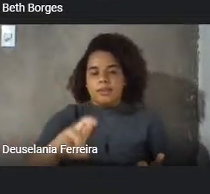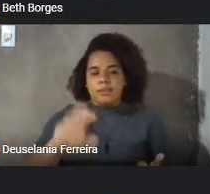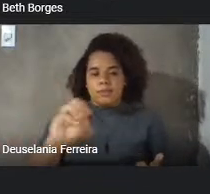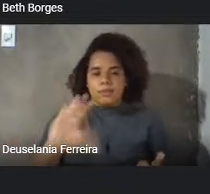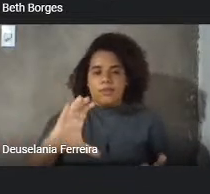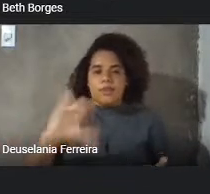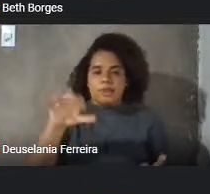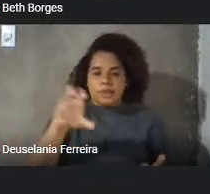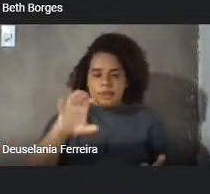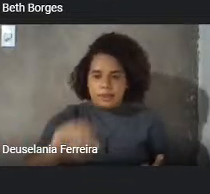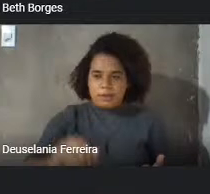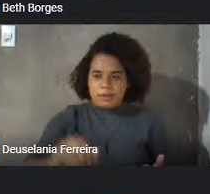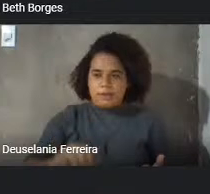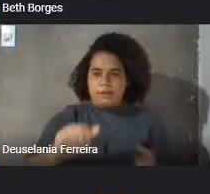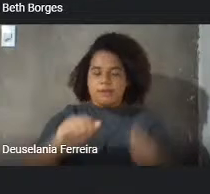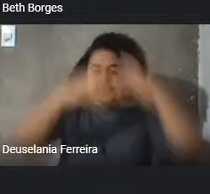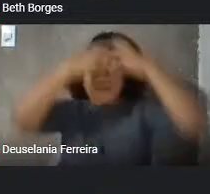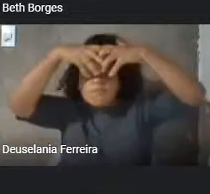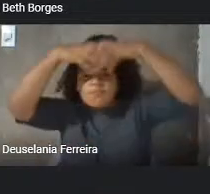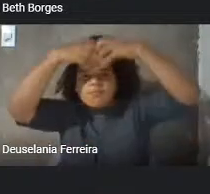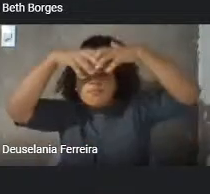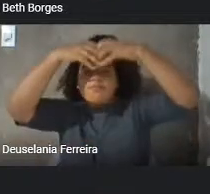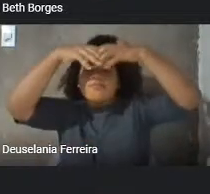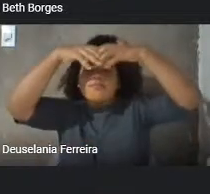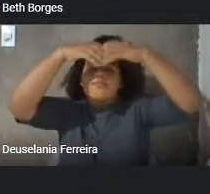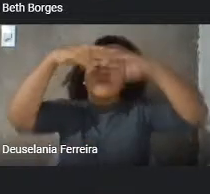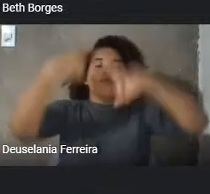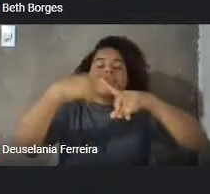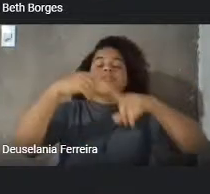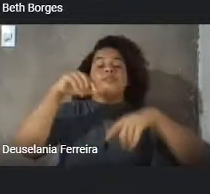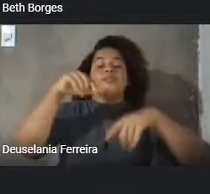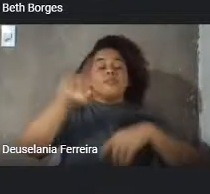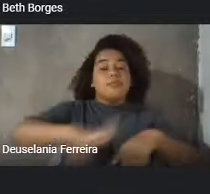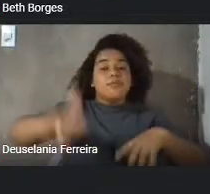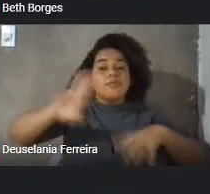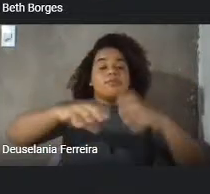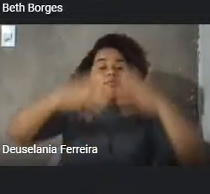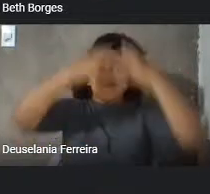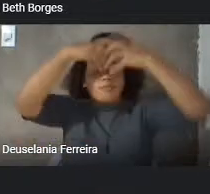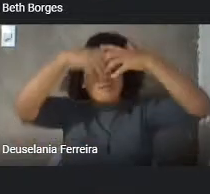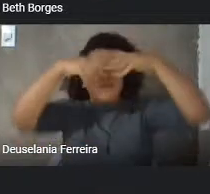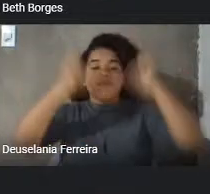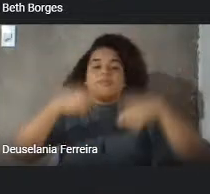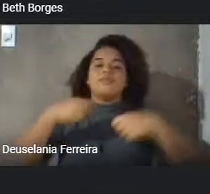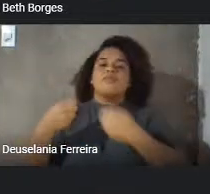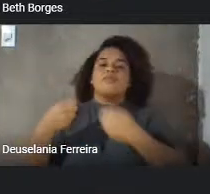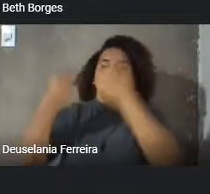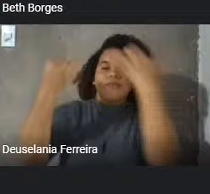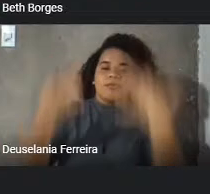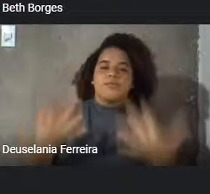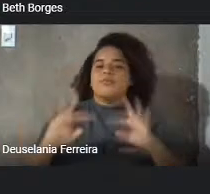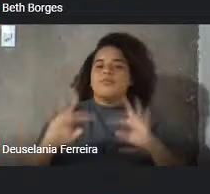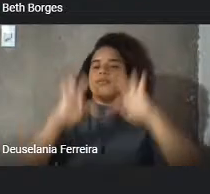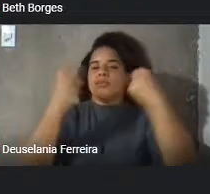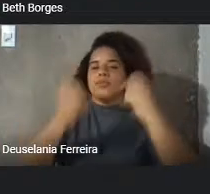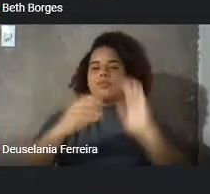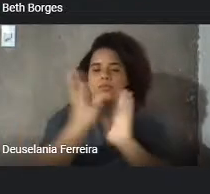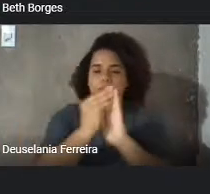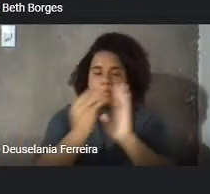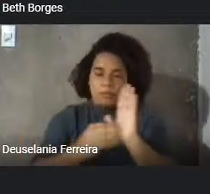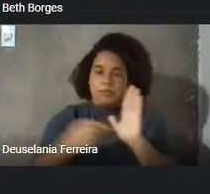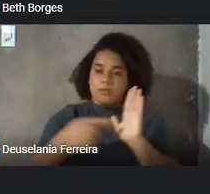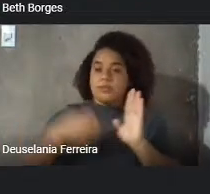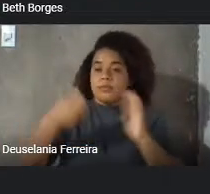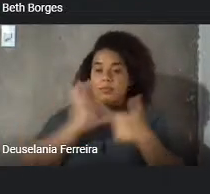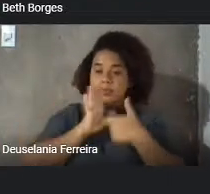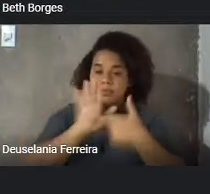eu explico, por exemplo, todo esse conteúdo que eu estou trazendo para vocês. O processo neurofisiológico